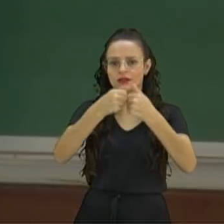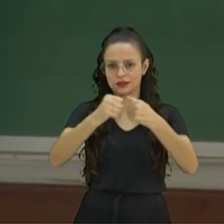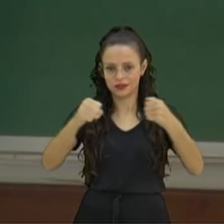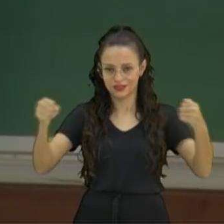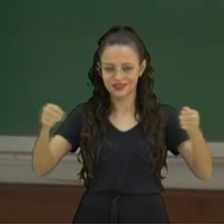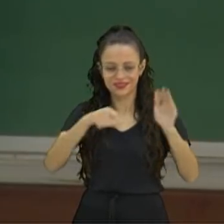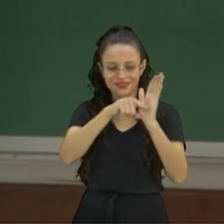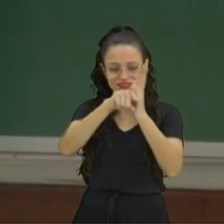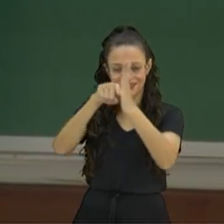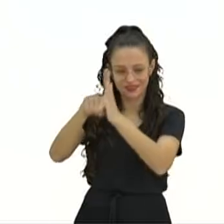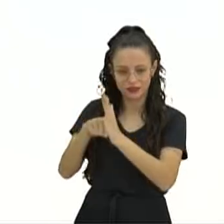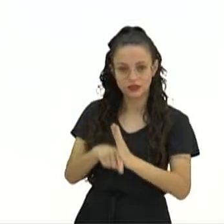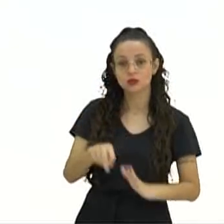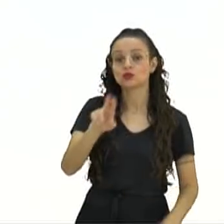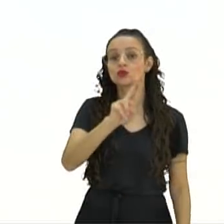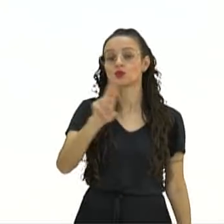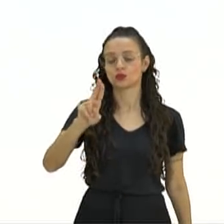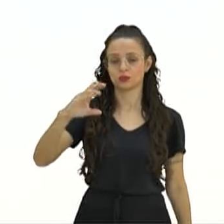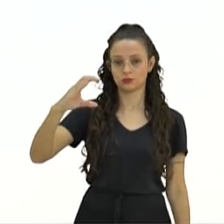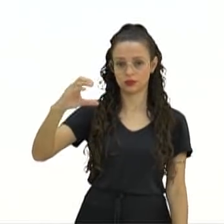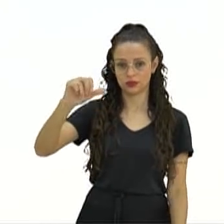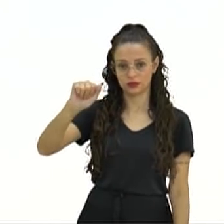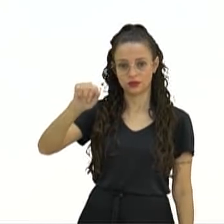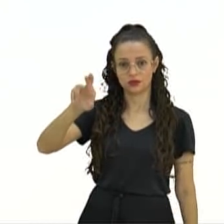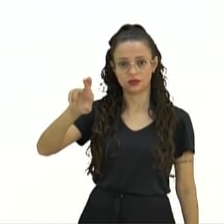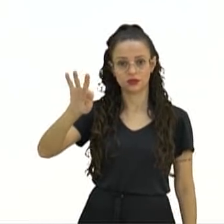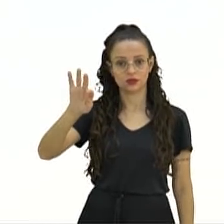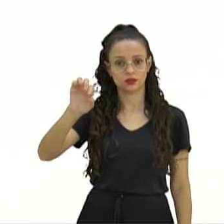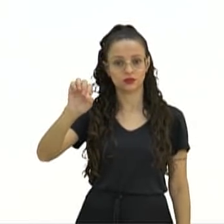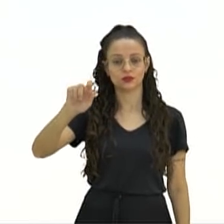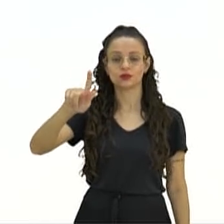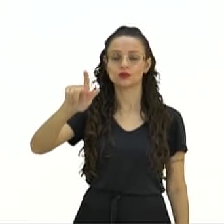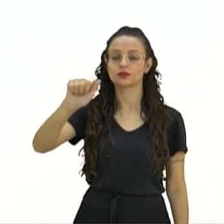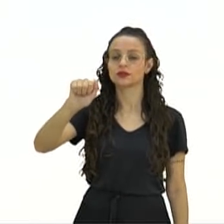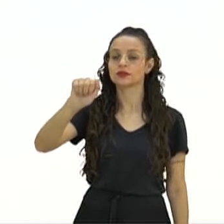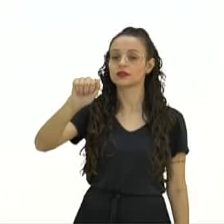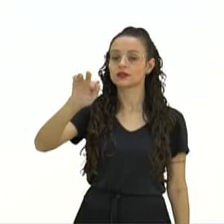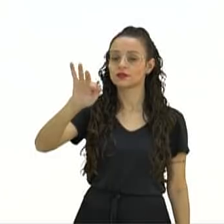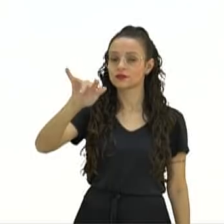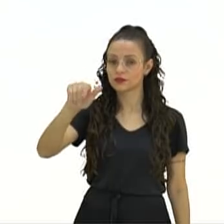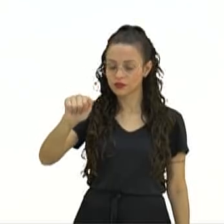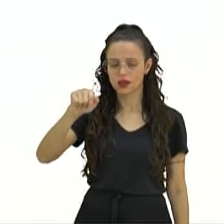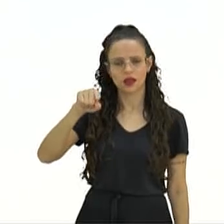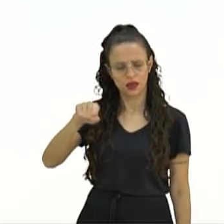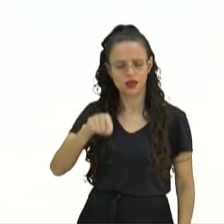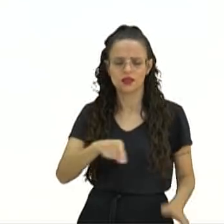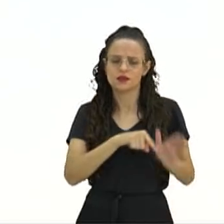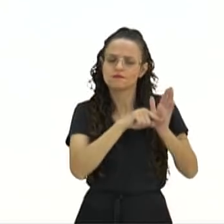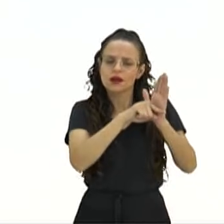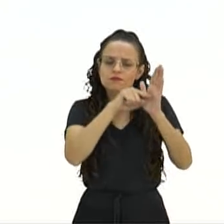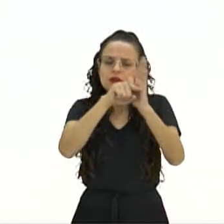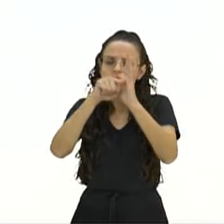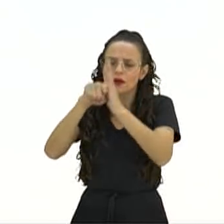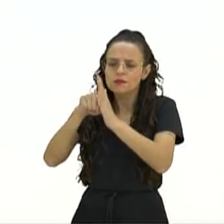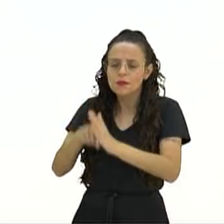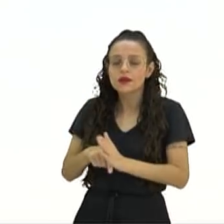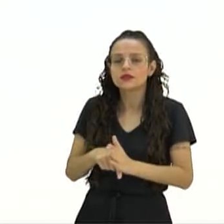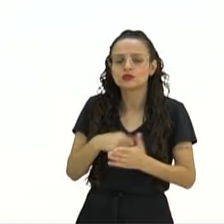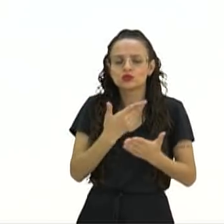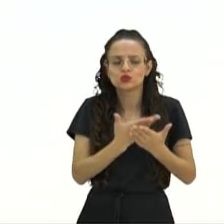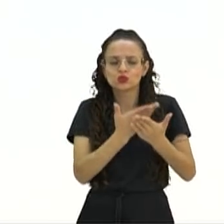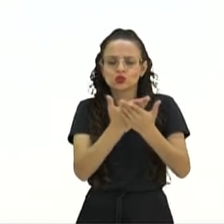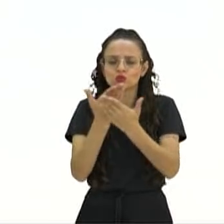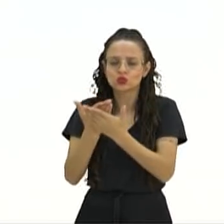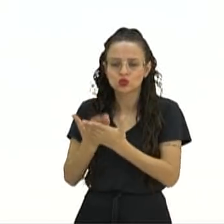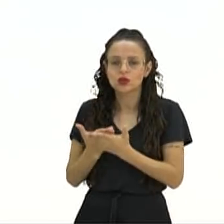dedica à representação do espaço geográfico. Essa é a função da cartografia, estudar